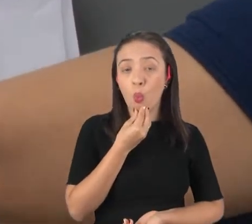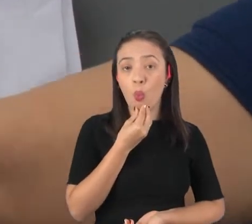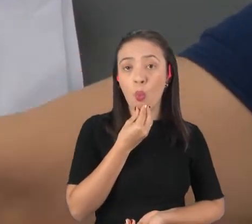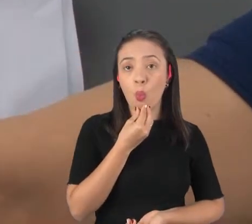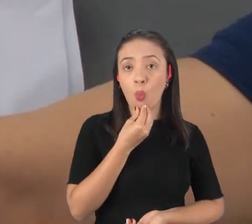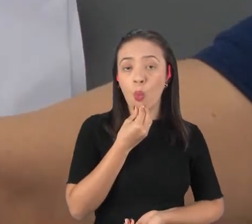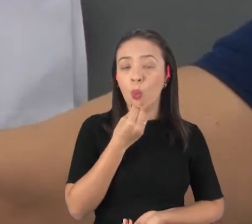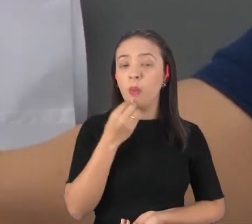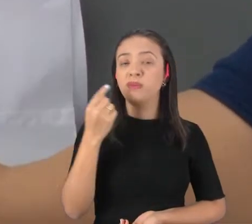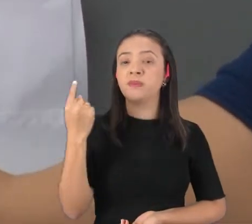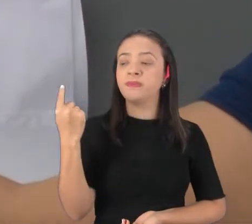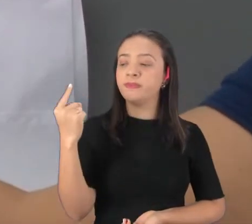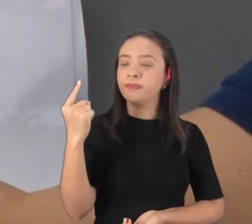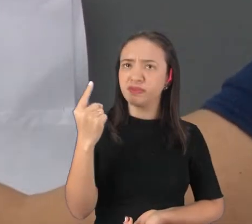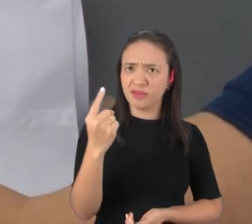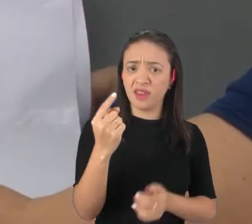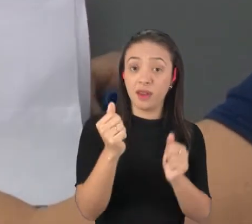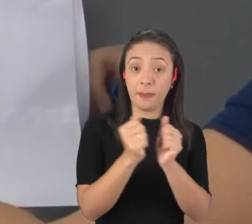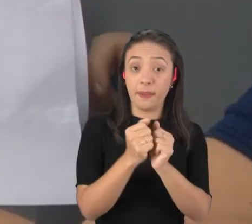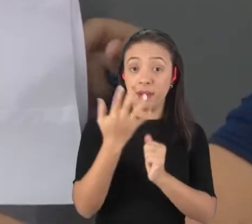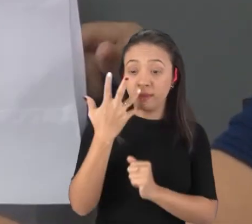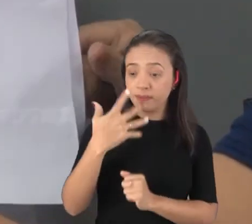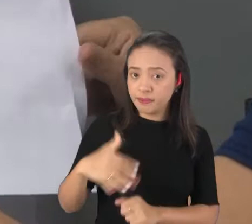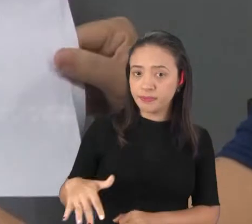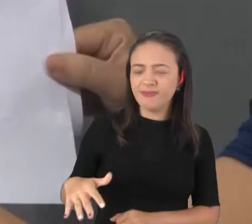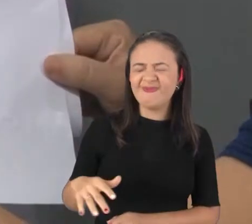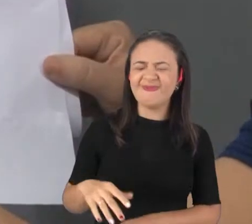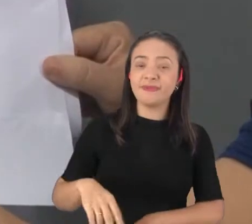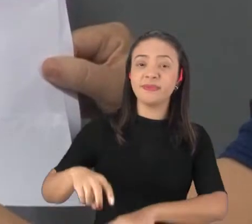Um homem chegou perto do menino que estava